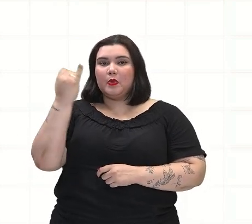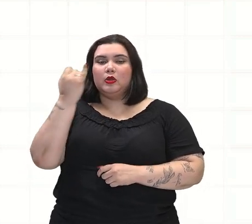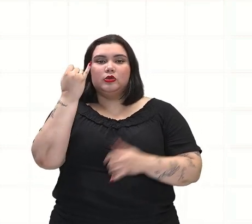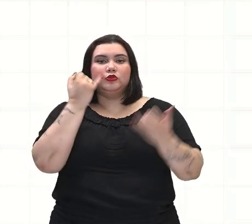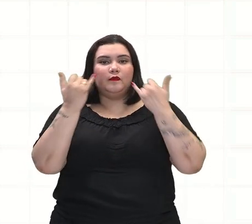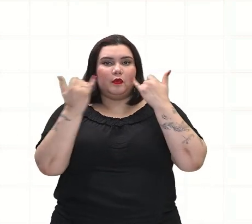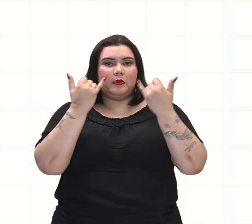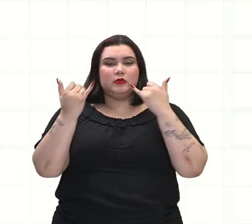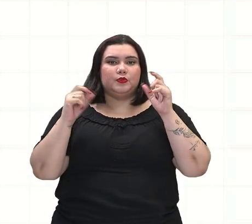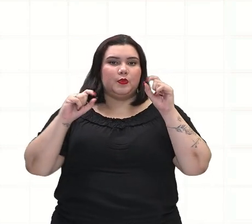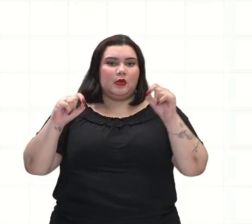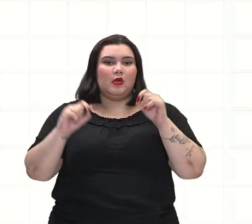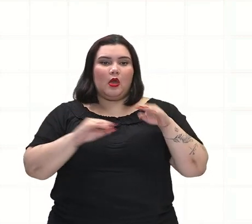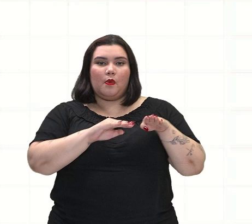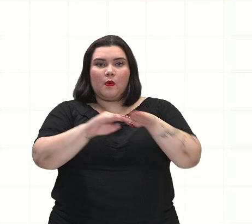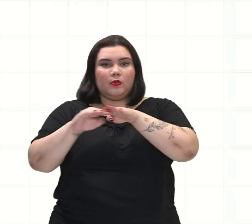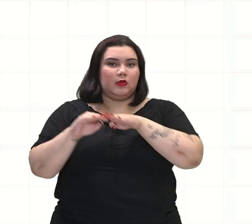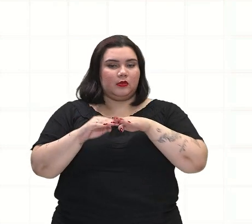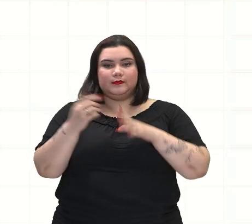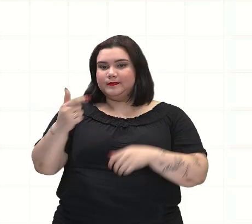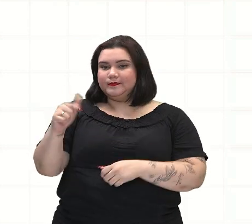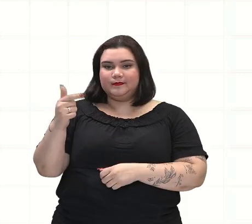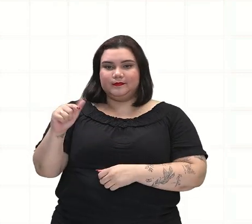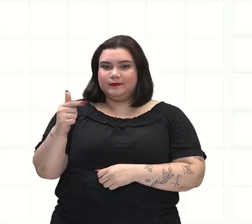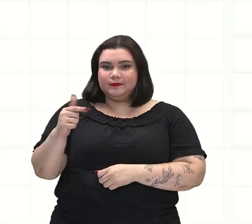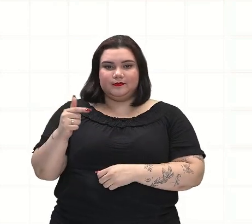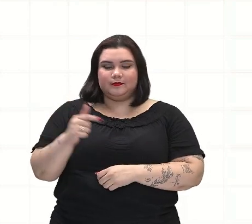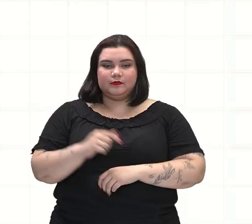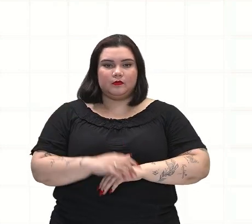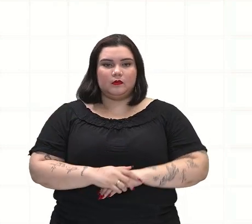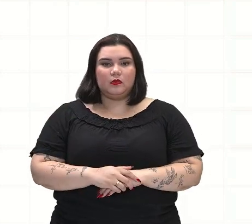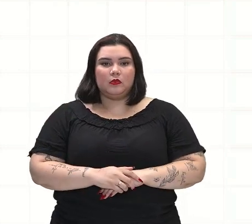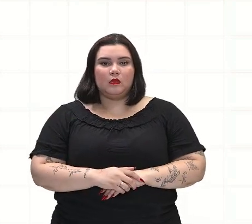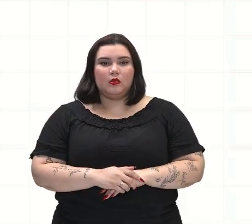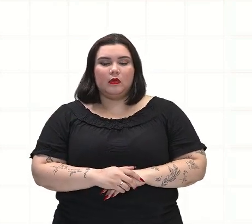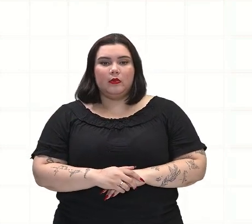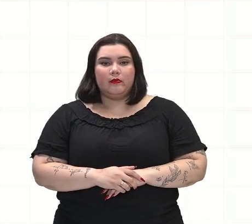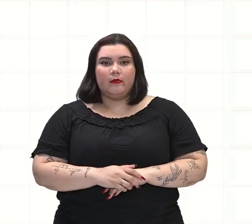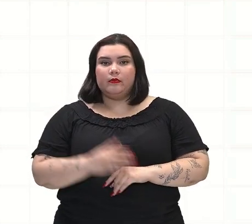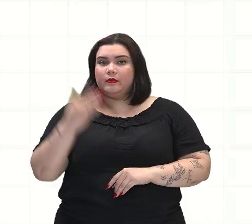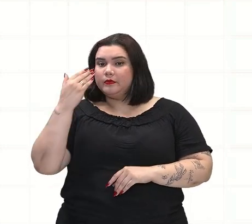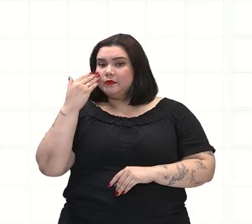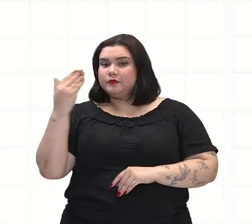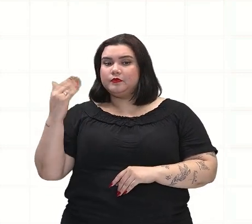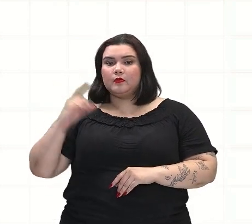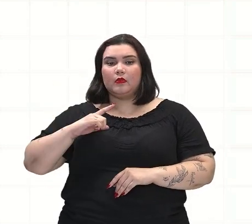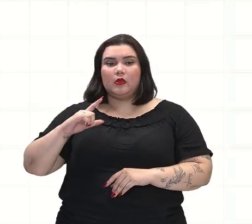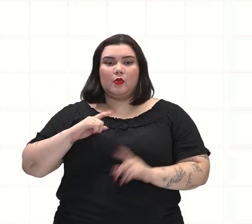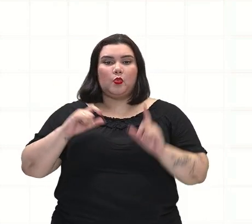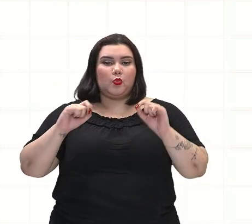fundamental. Olha só como o nosso infográfico mostra pra gente. Você tem